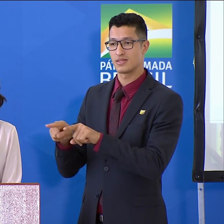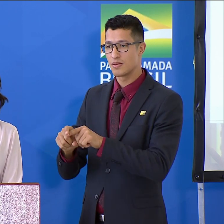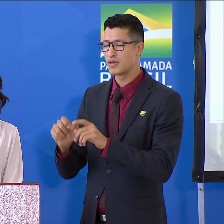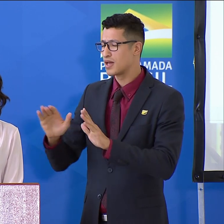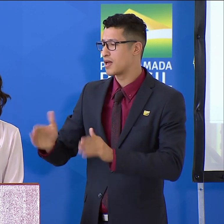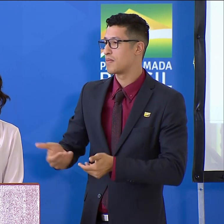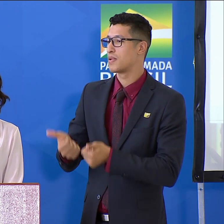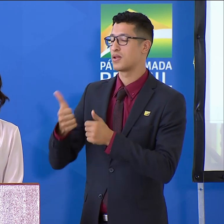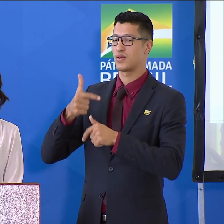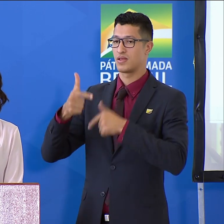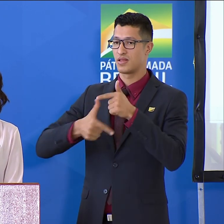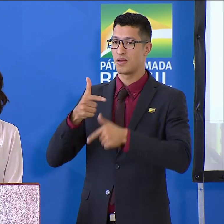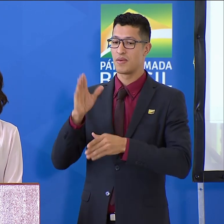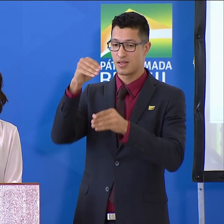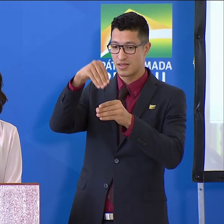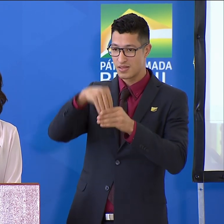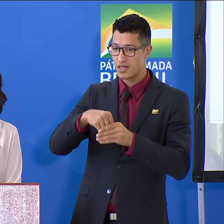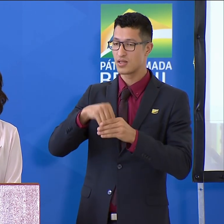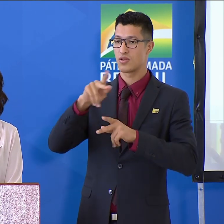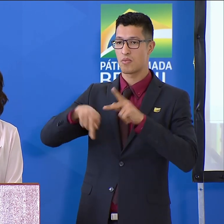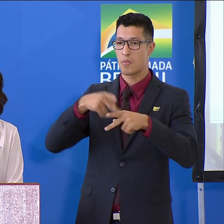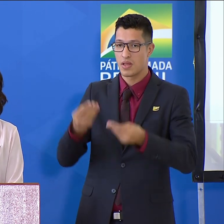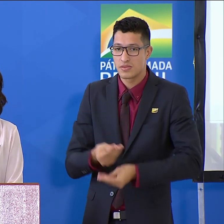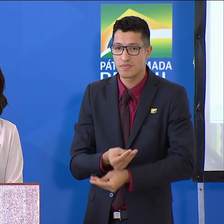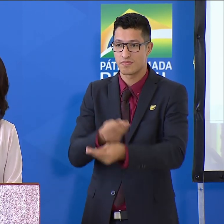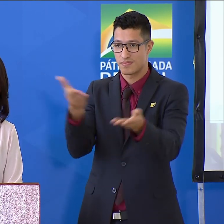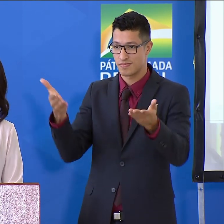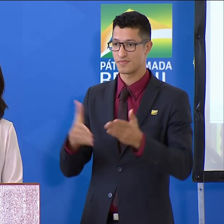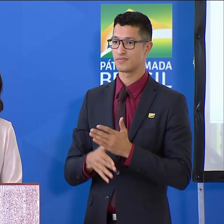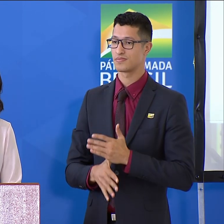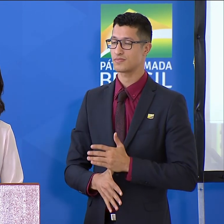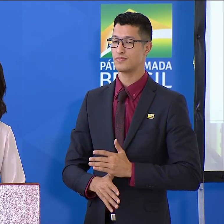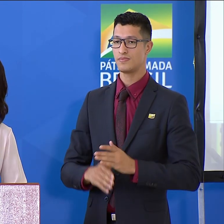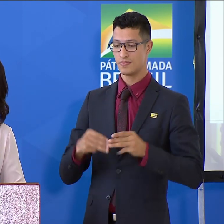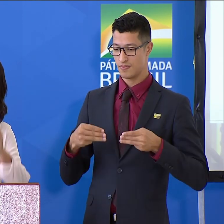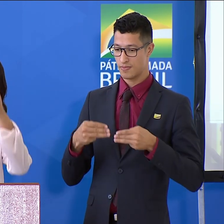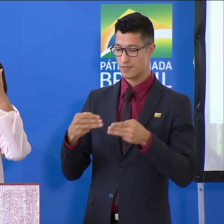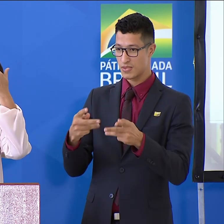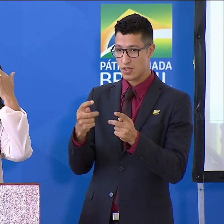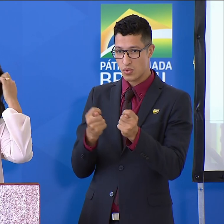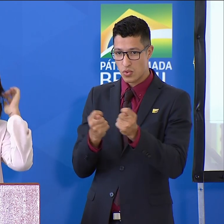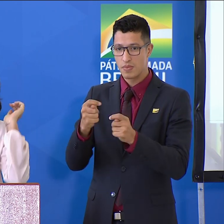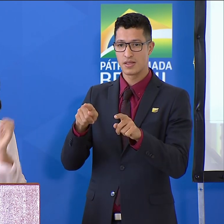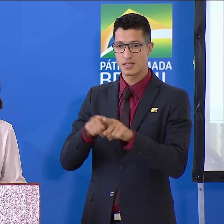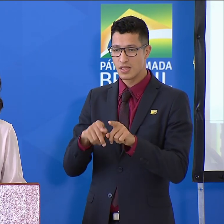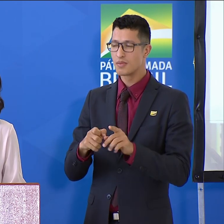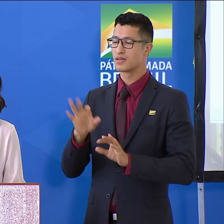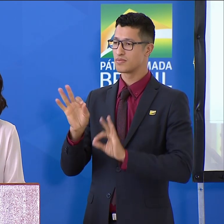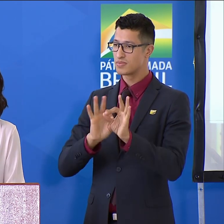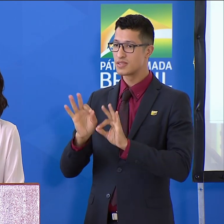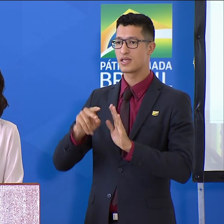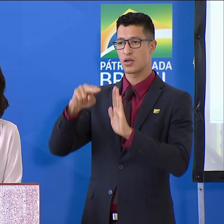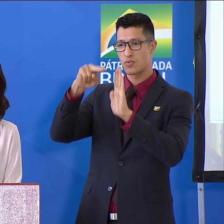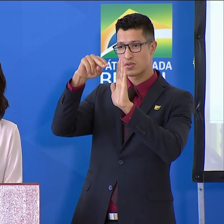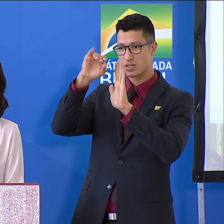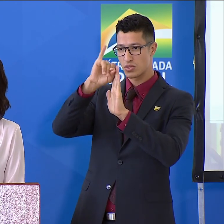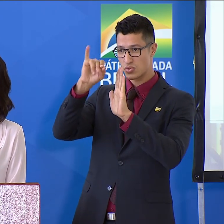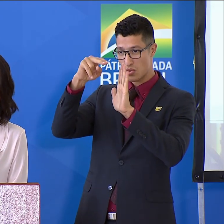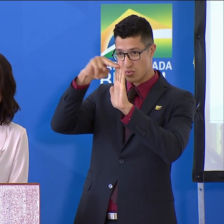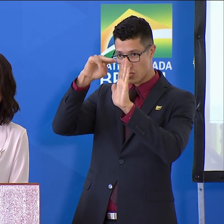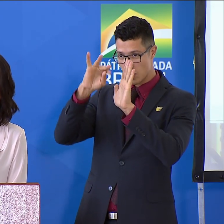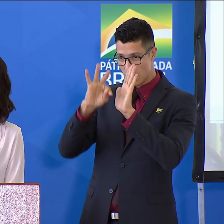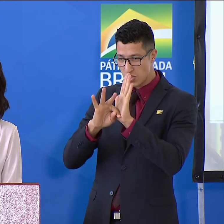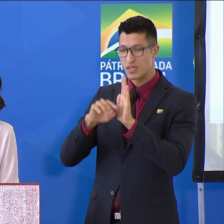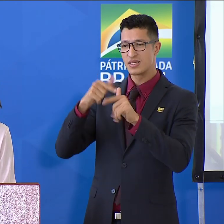a melhoria do serviço ofertado à população. O Ministério da Economia também prepara uma instrução normativa, que